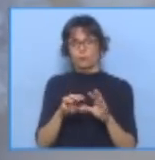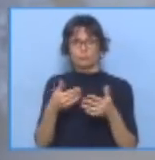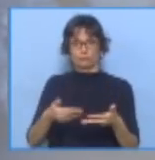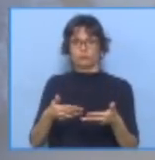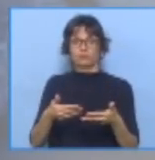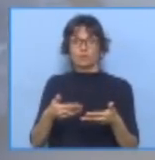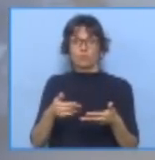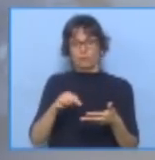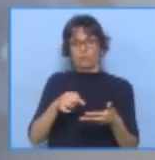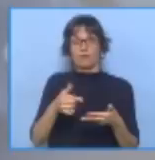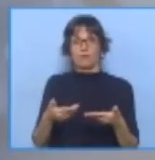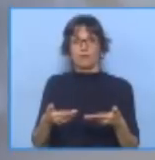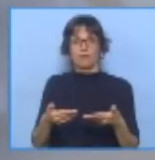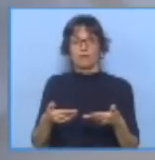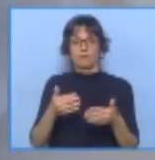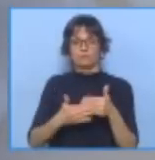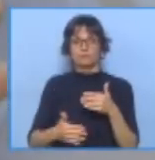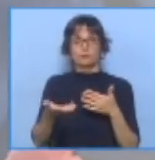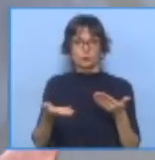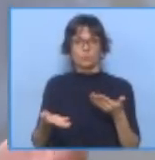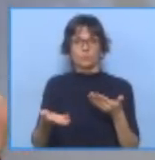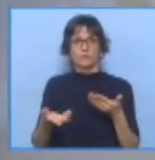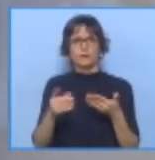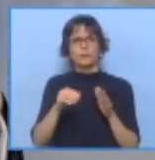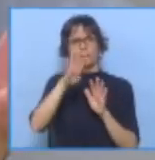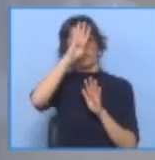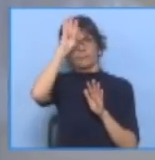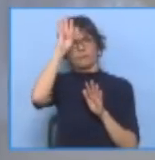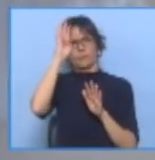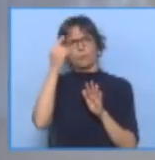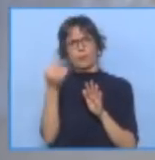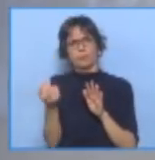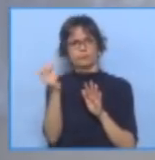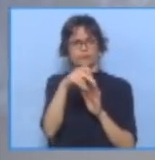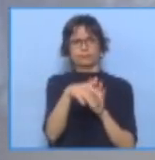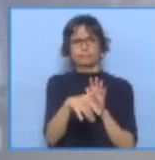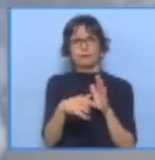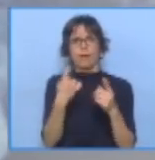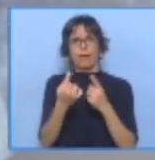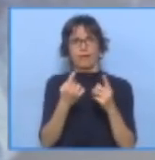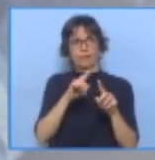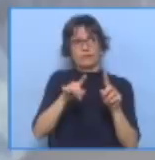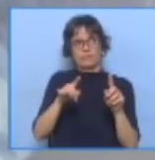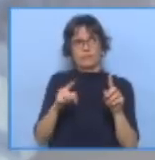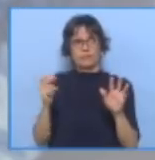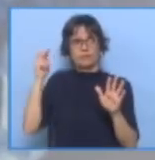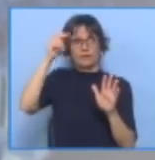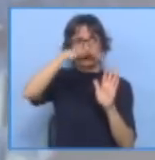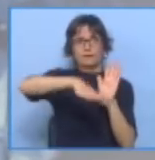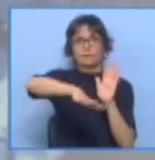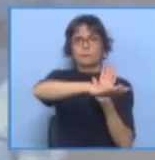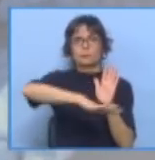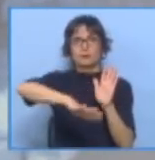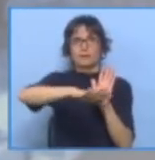pensar até nesta novidade no contexto da visita do Papa. Alguém diferente que chega a um ambiente que